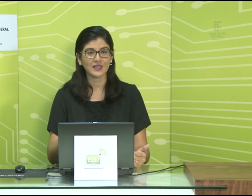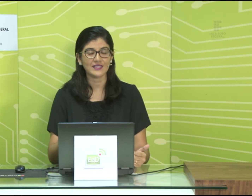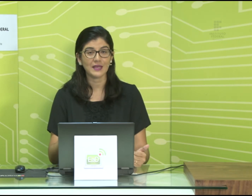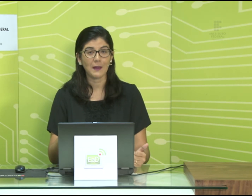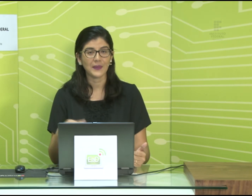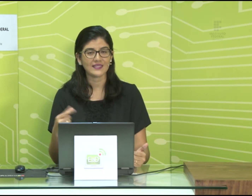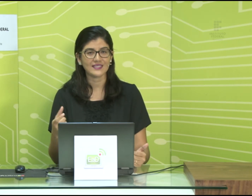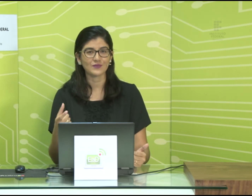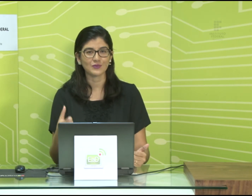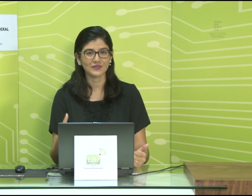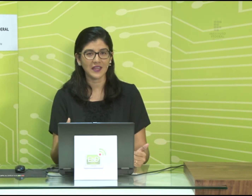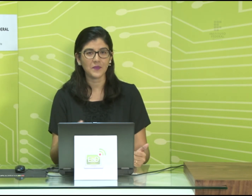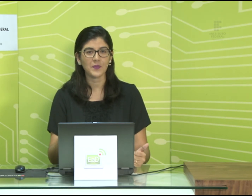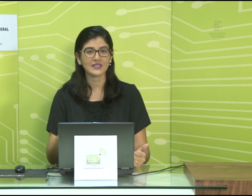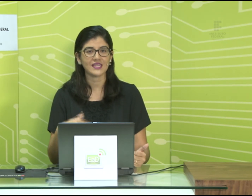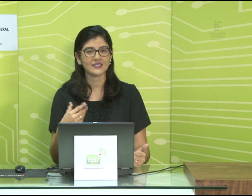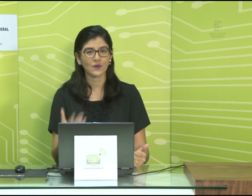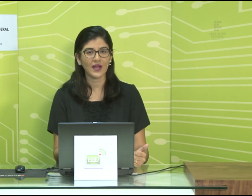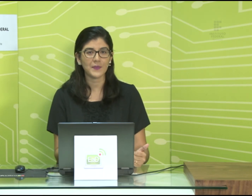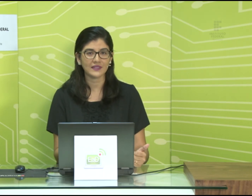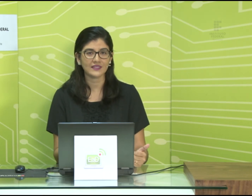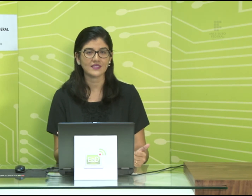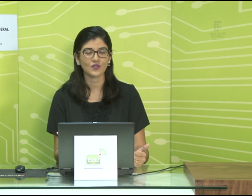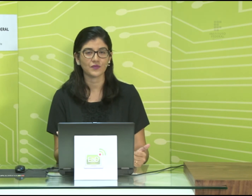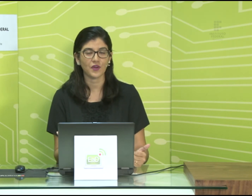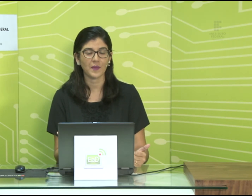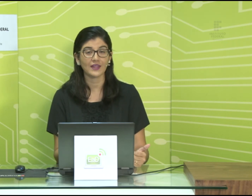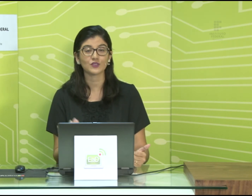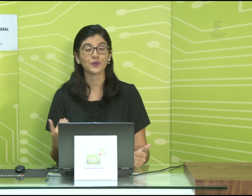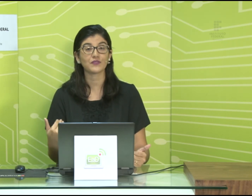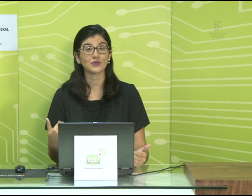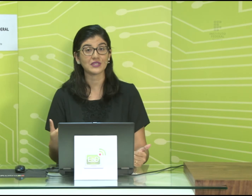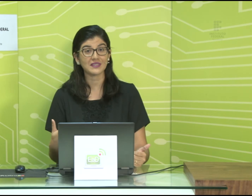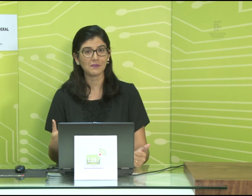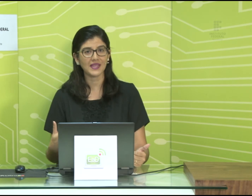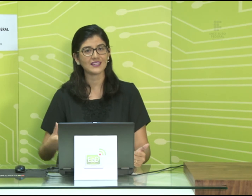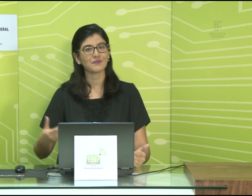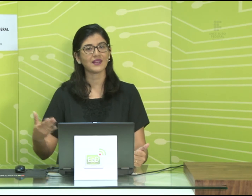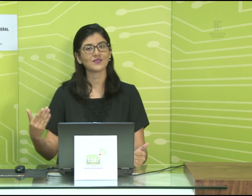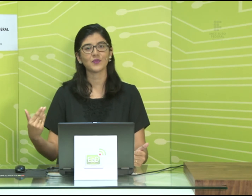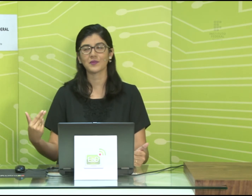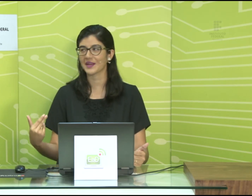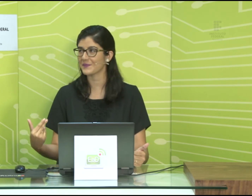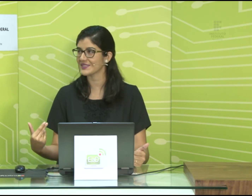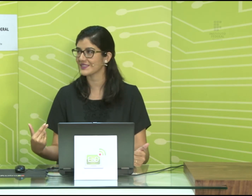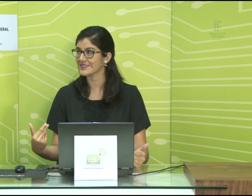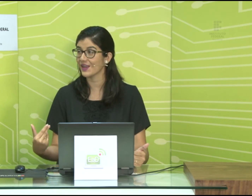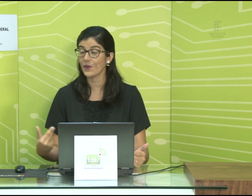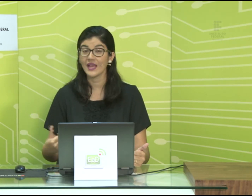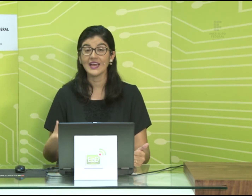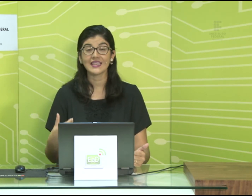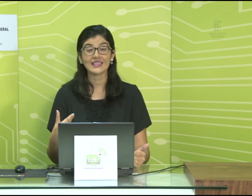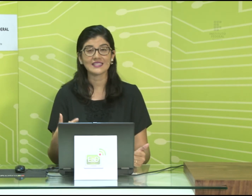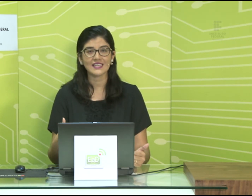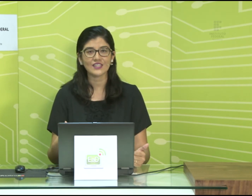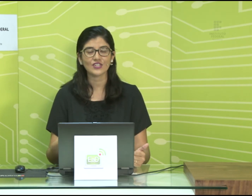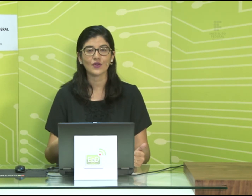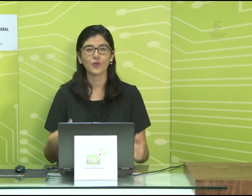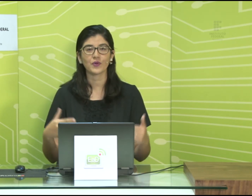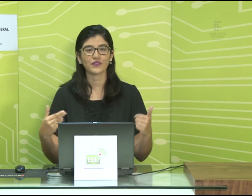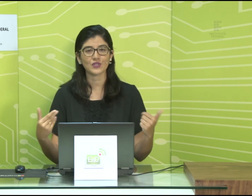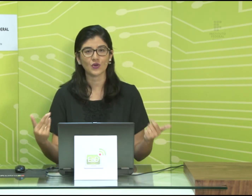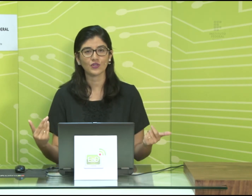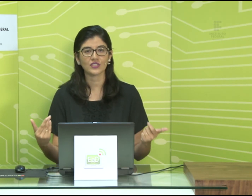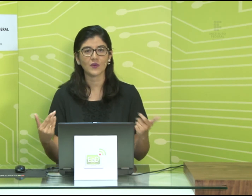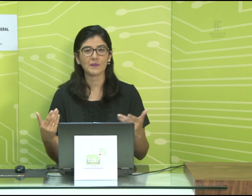como vocês precisam de um tempo para se adequar a aprender nesse novo formato, os professores também, eles passam por uma capacitação que exige.